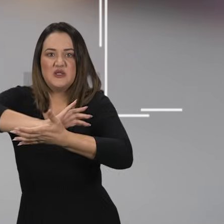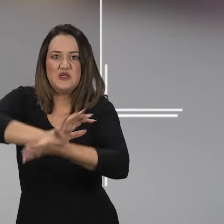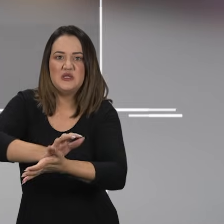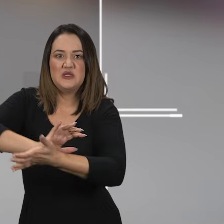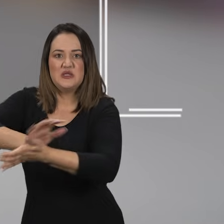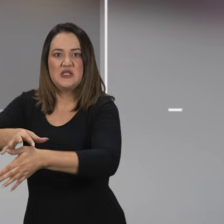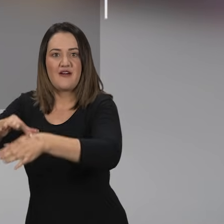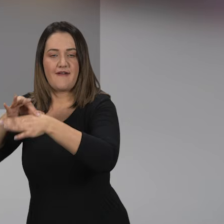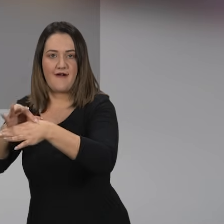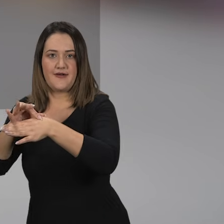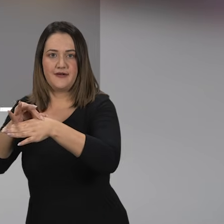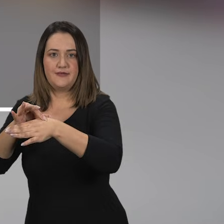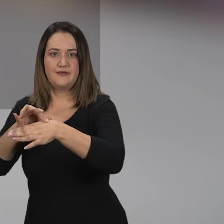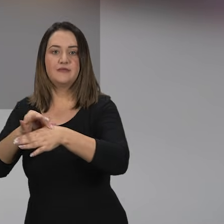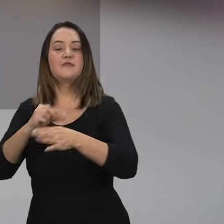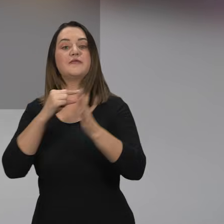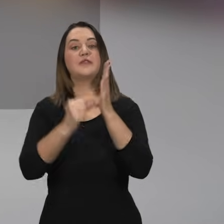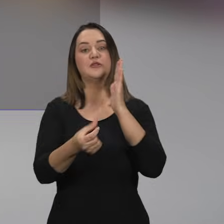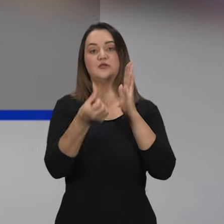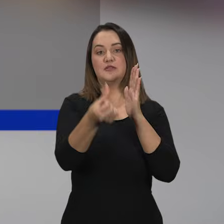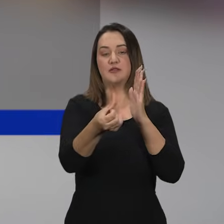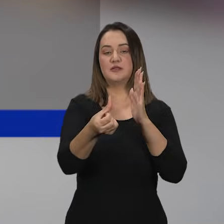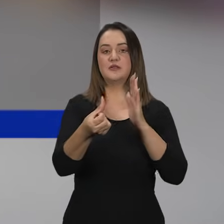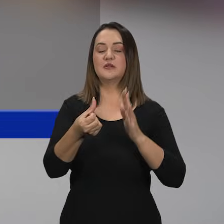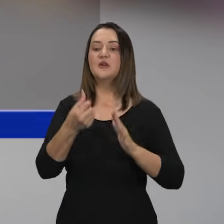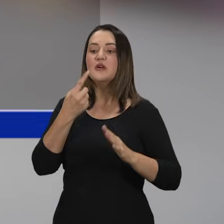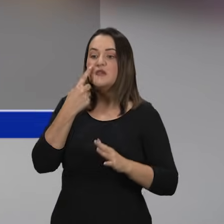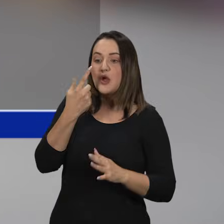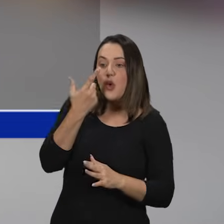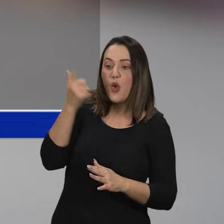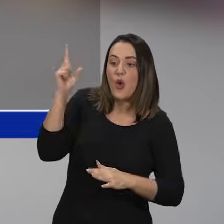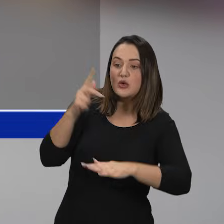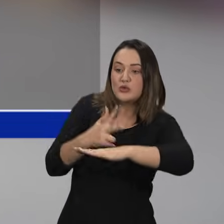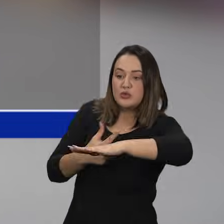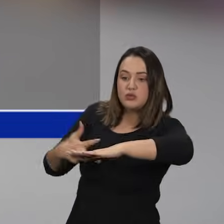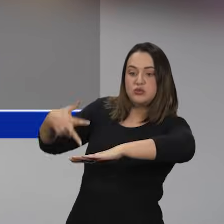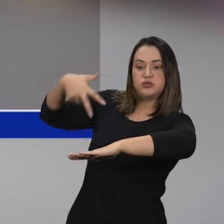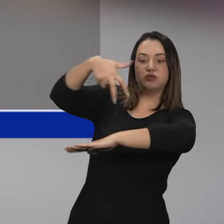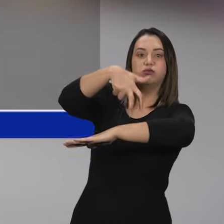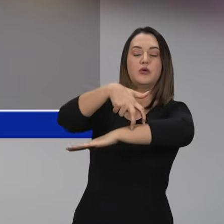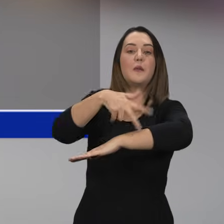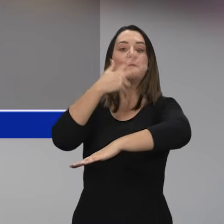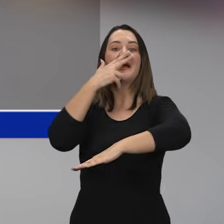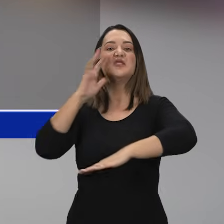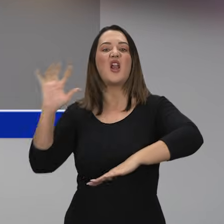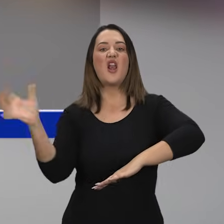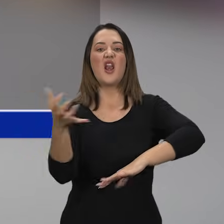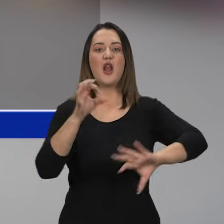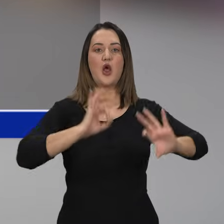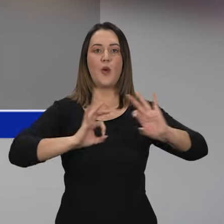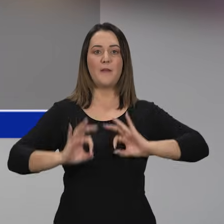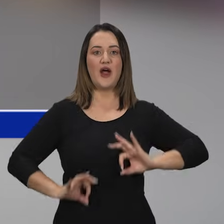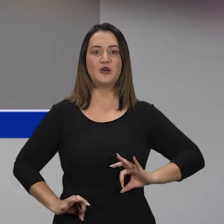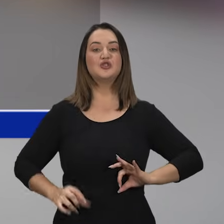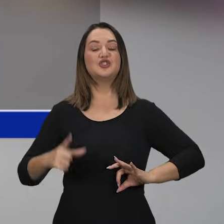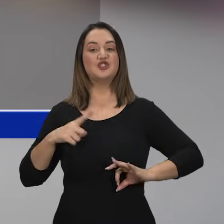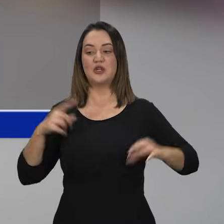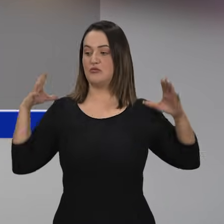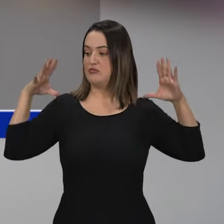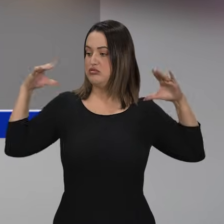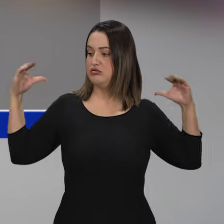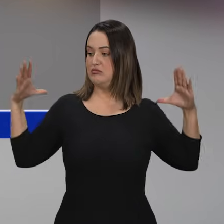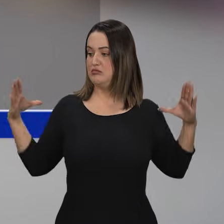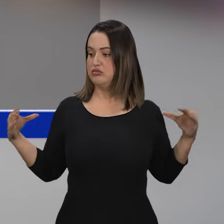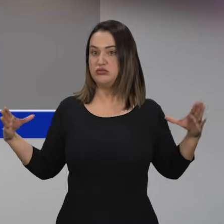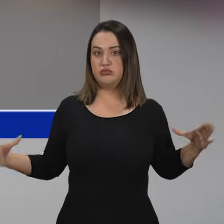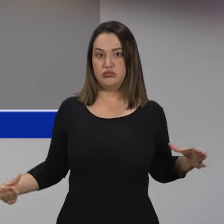verso 6. Depois disso, continuei olhando, e eis aqui outro, semelhante a um leopardo, e tinha nas costas 4 asas de